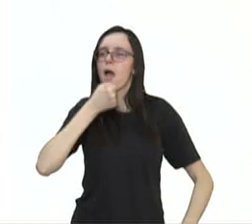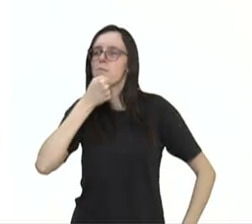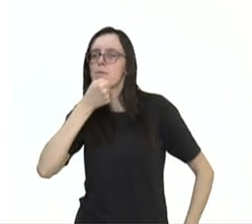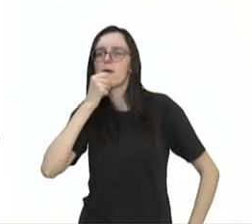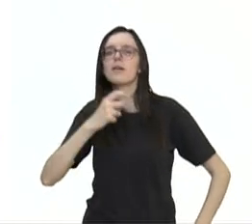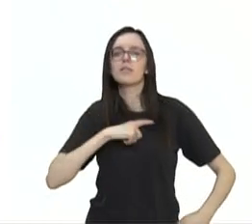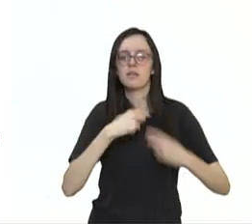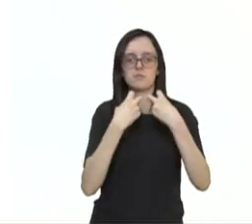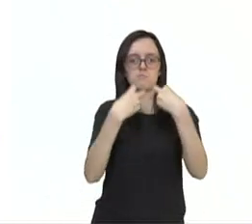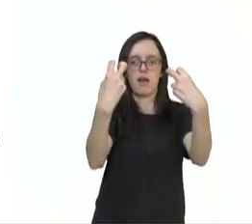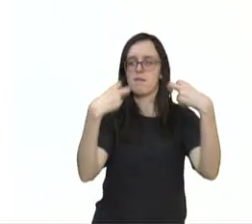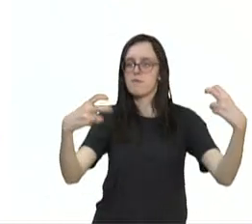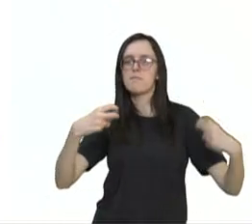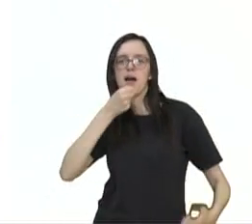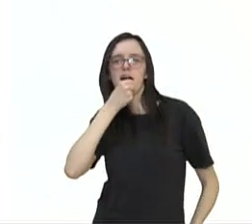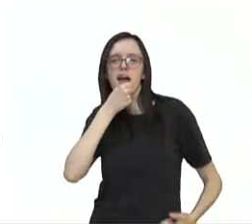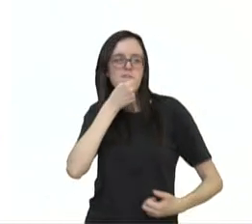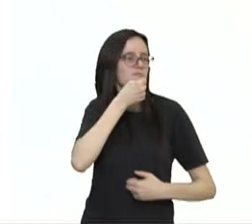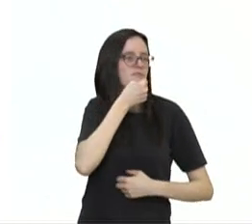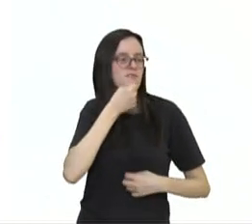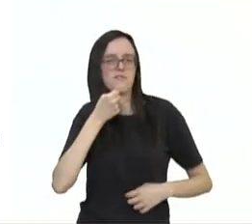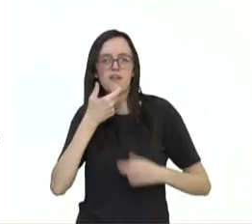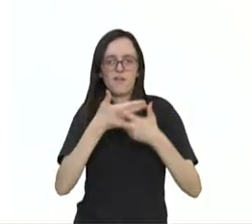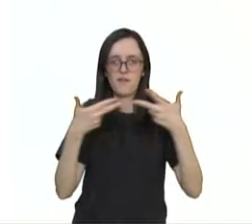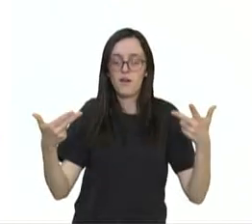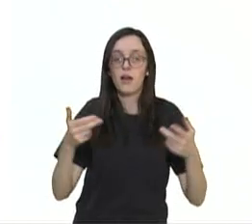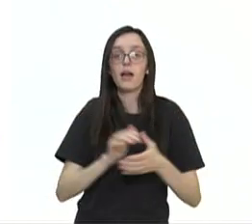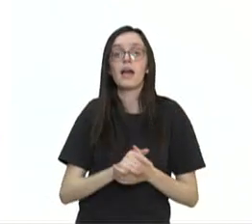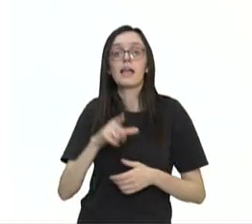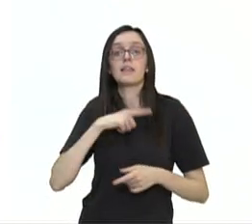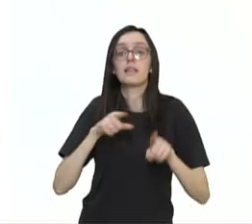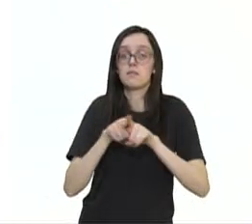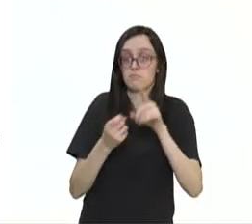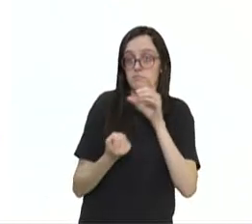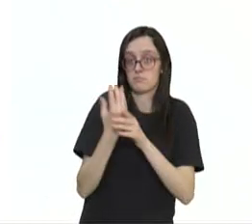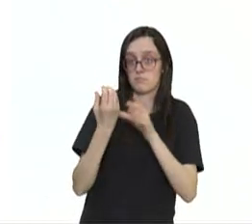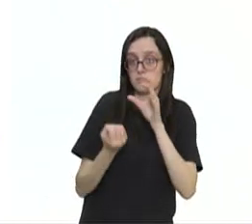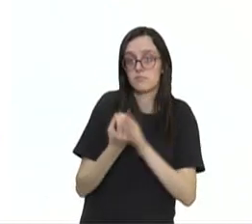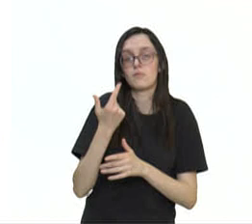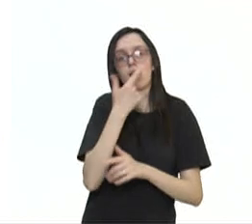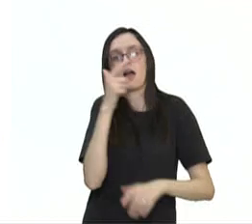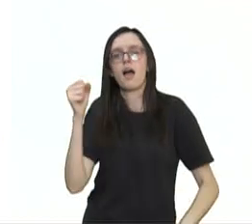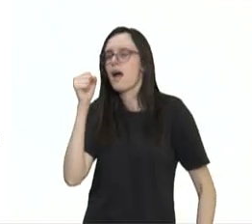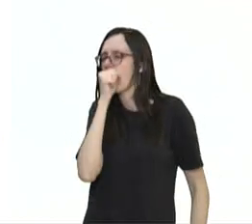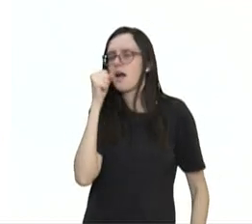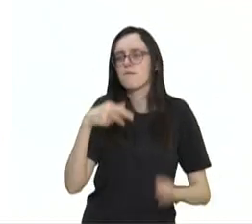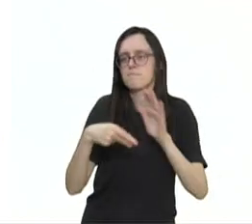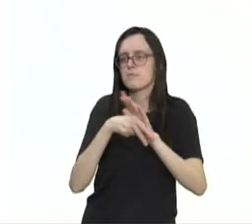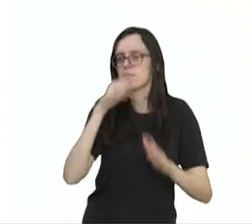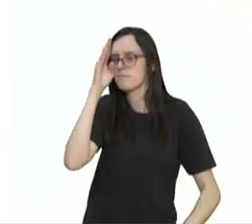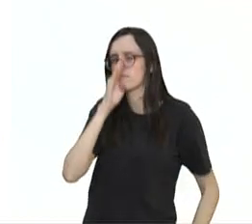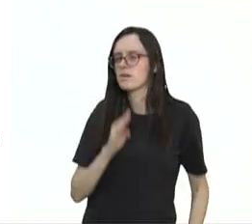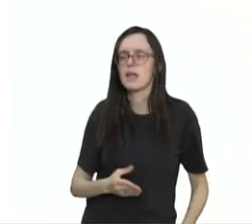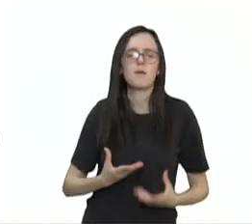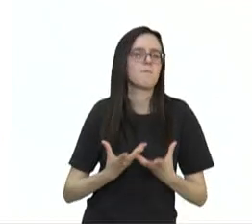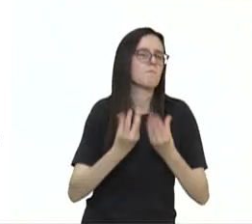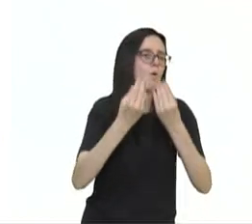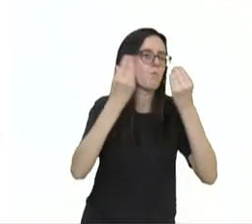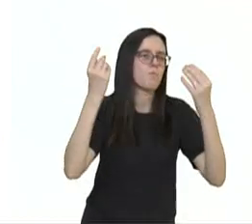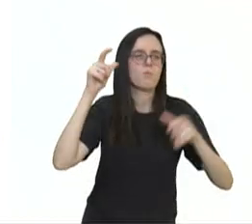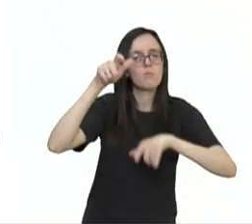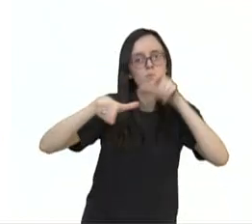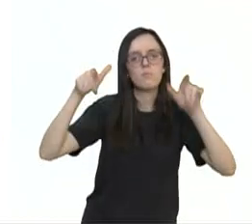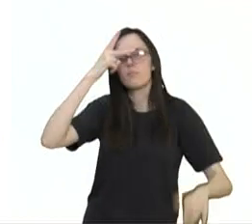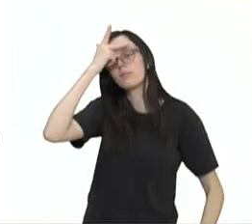plateiazinha assistindo os programas de rádio. E ainda o surgimento de grandes ídolos da música brasileira. Muitos dos grandes